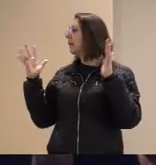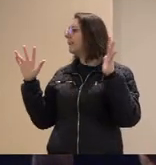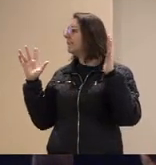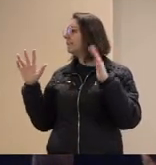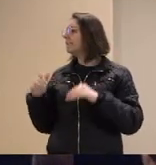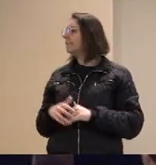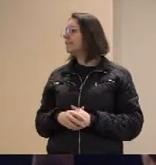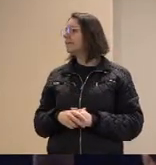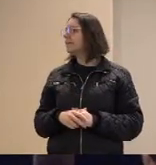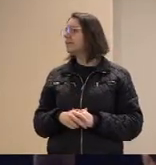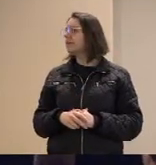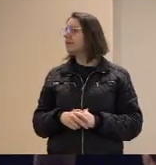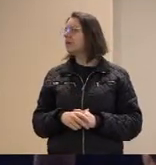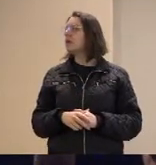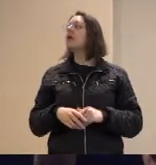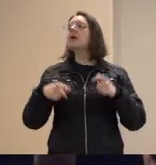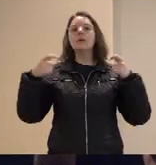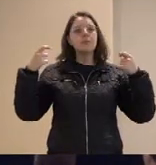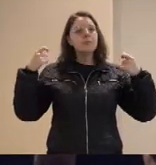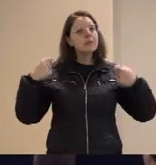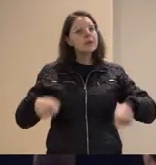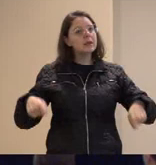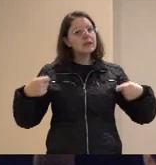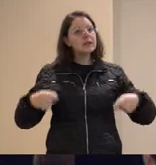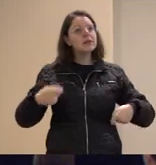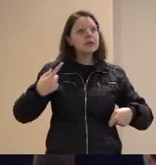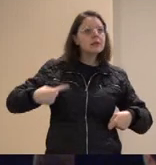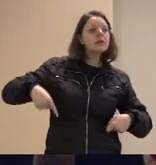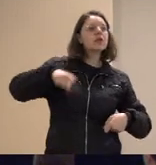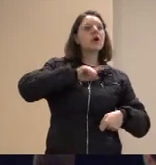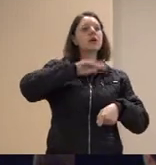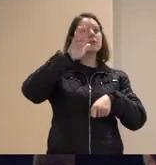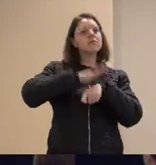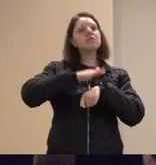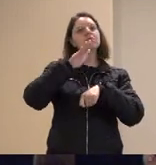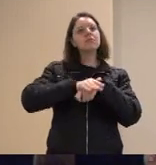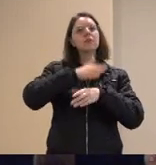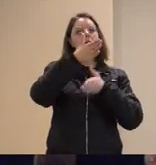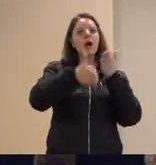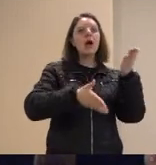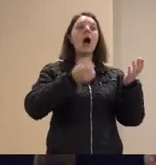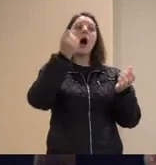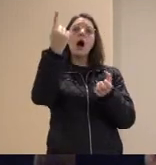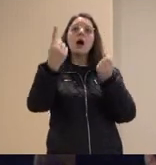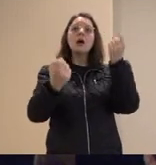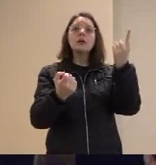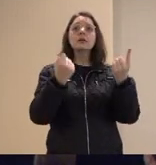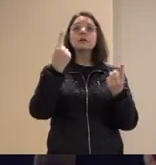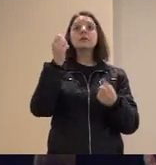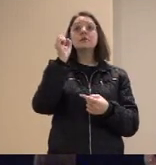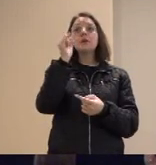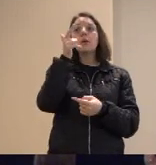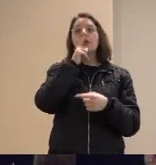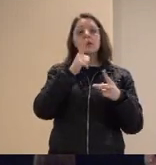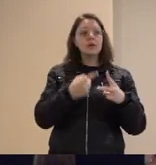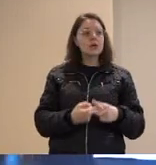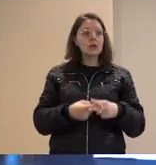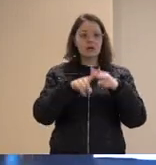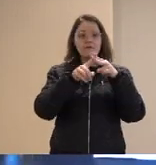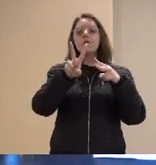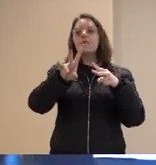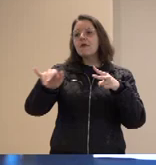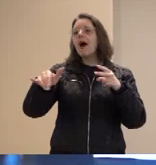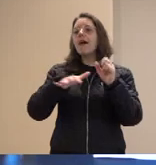Que deve ser acionado de forma excepcional e que, se reordenado, ele vai